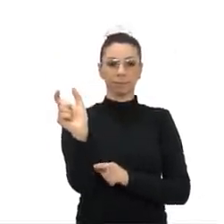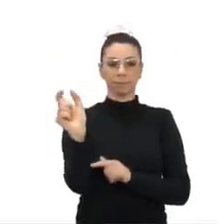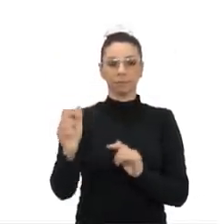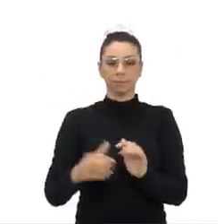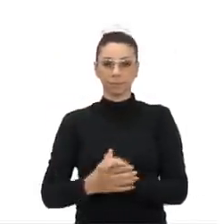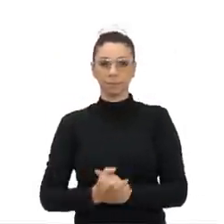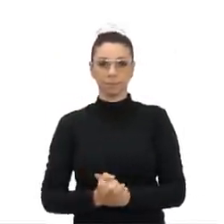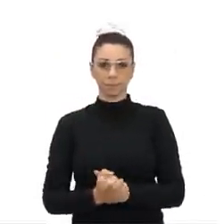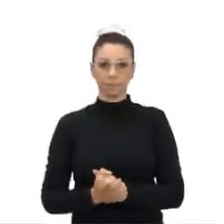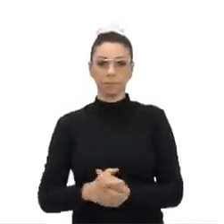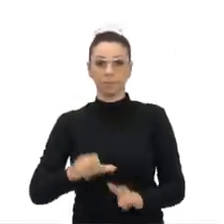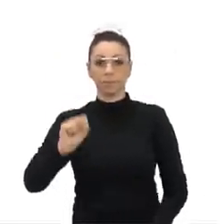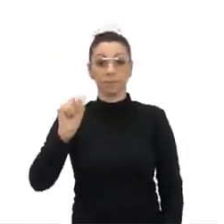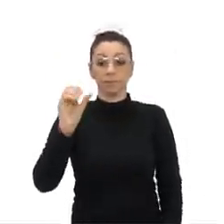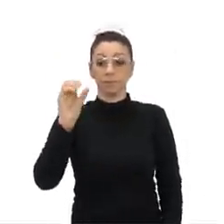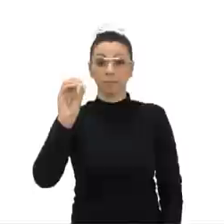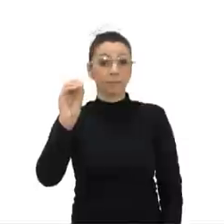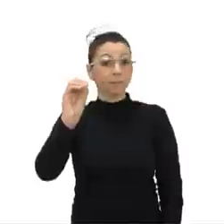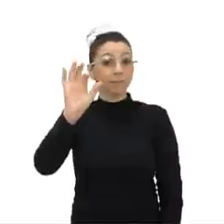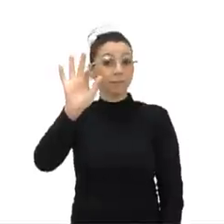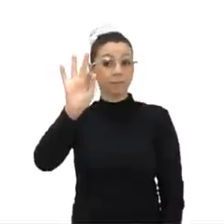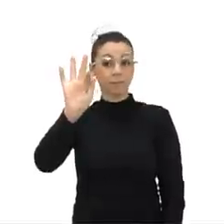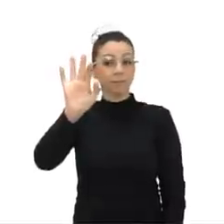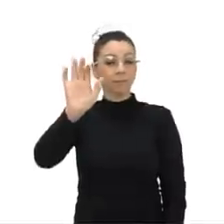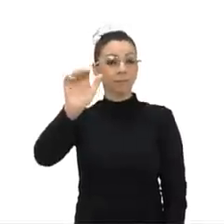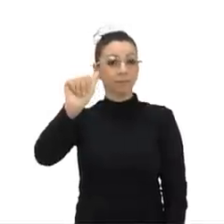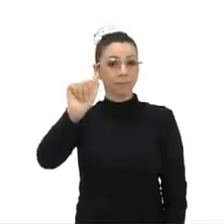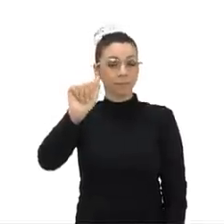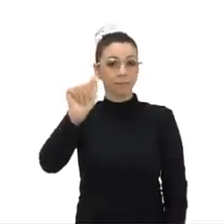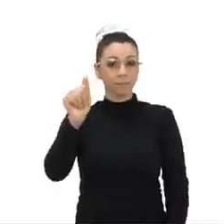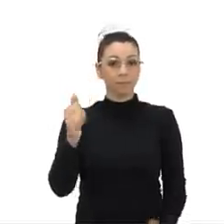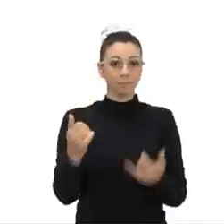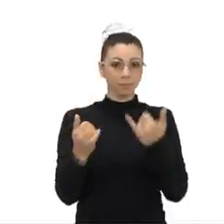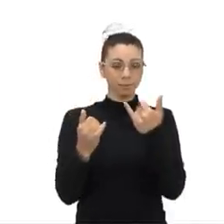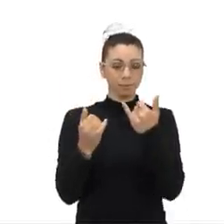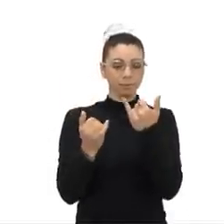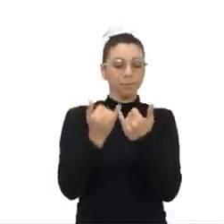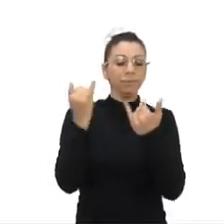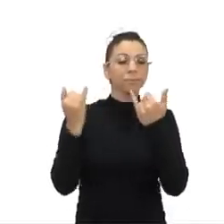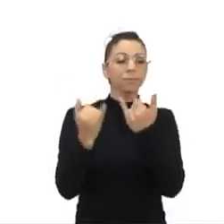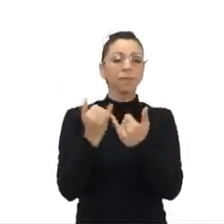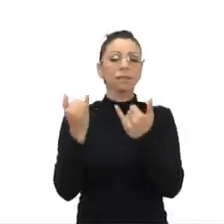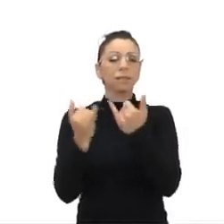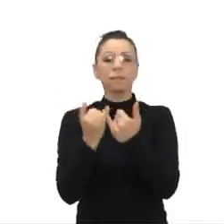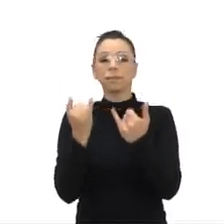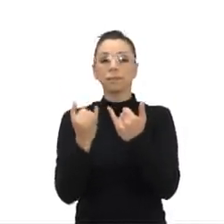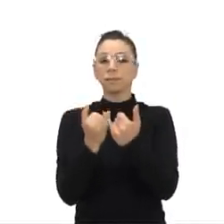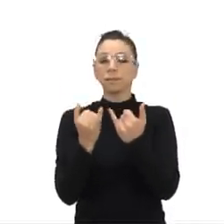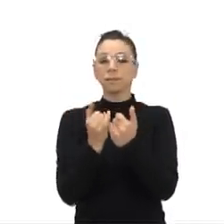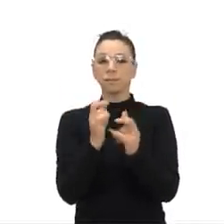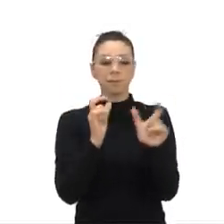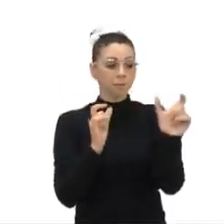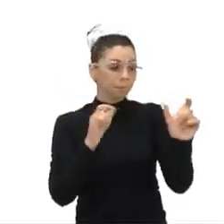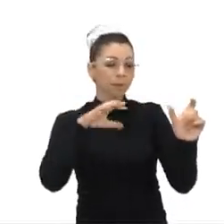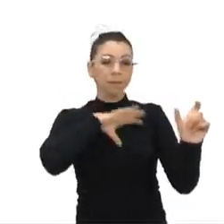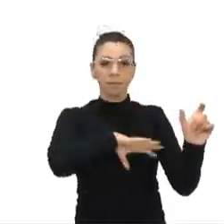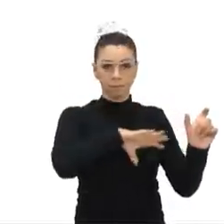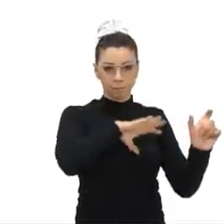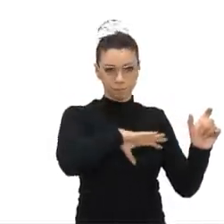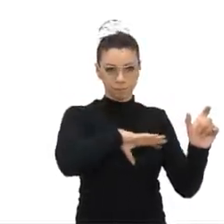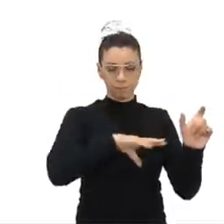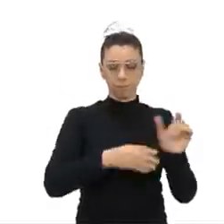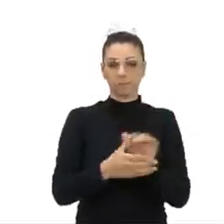para escrever, é o sofá. Igualzinho a nossa palavrinha do português, só que sem o acento,